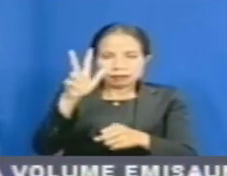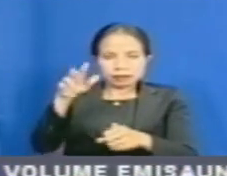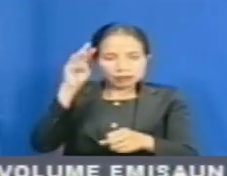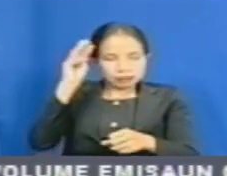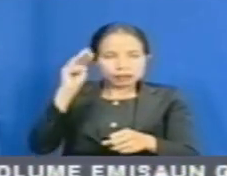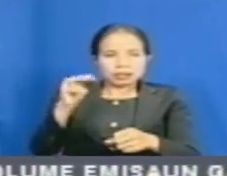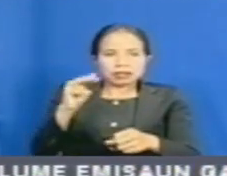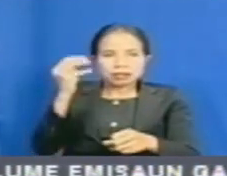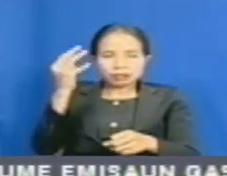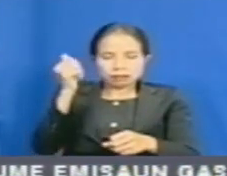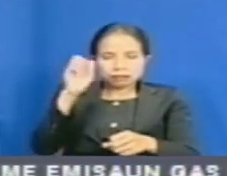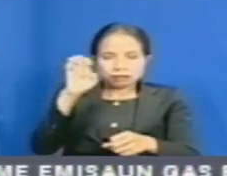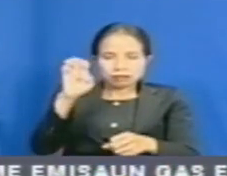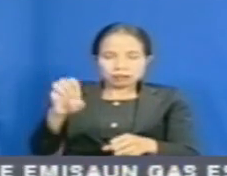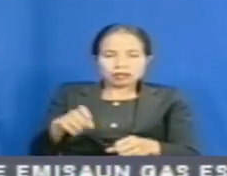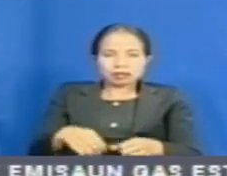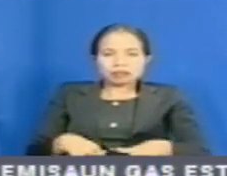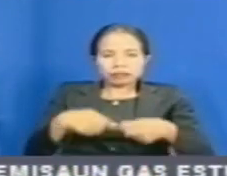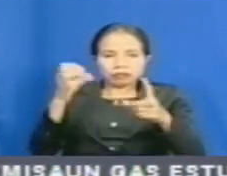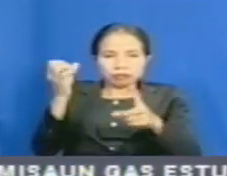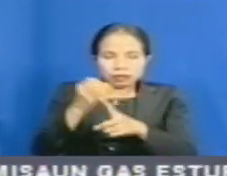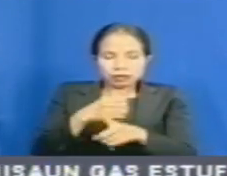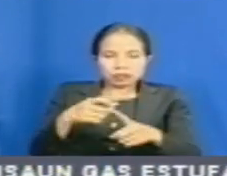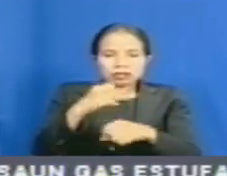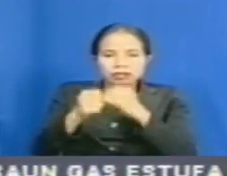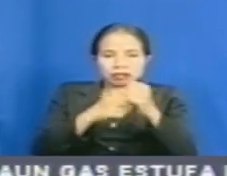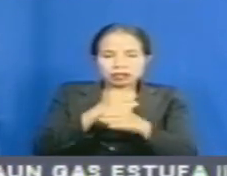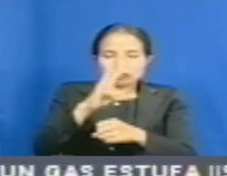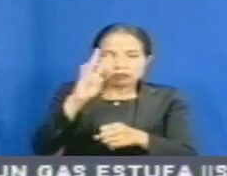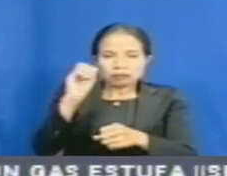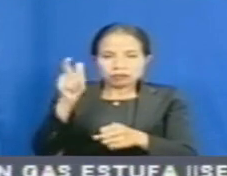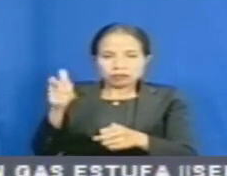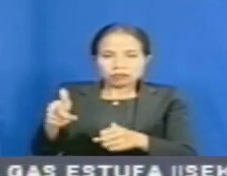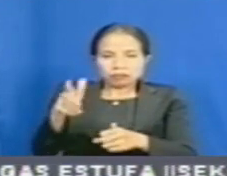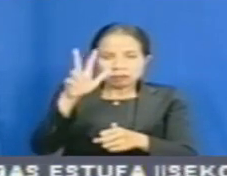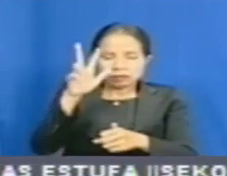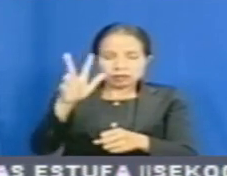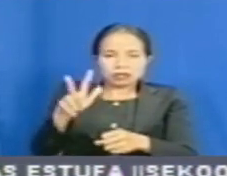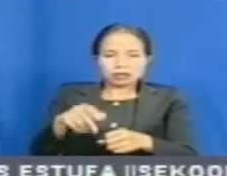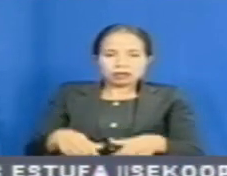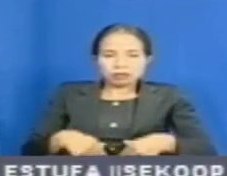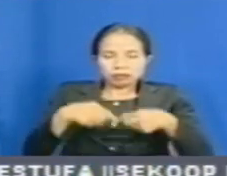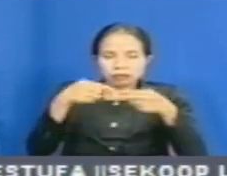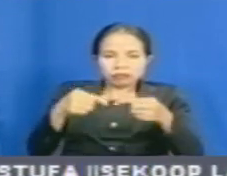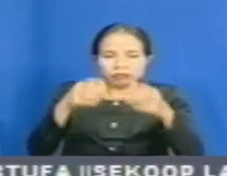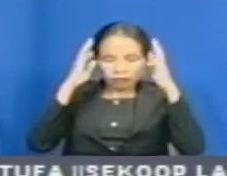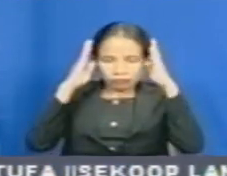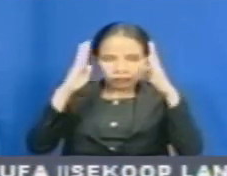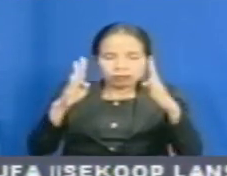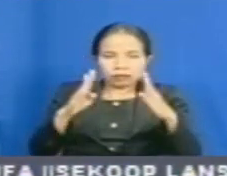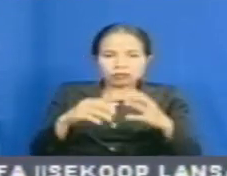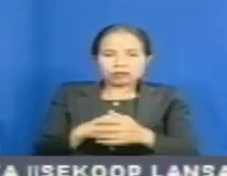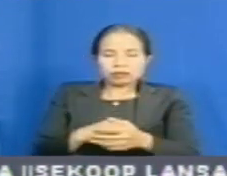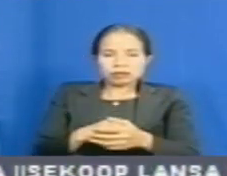Ministério de Administração Estatal sai for prioridade e ratina rihunrua rua no recentolo o de foca liba